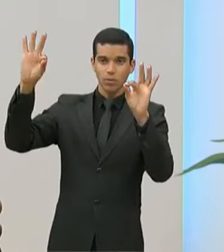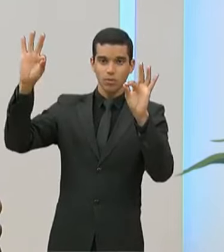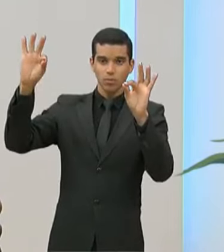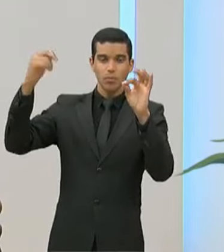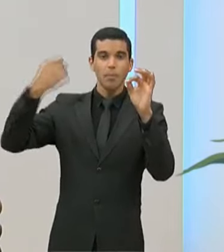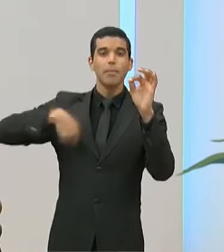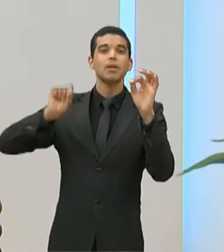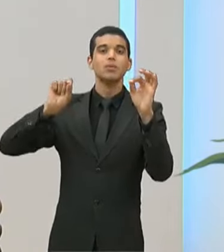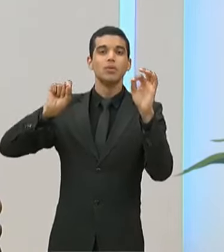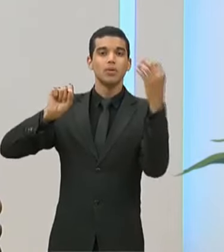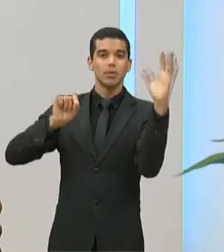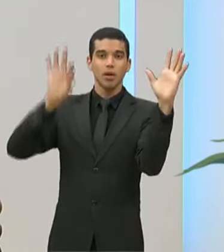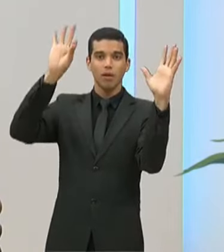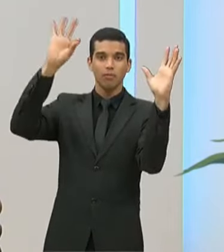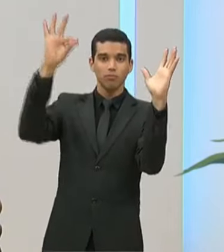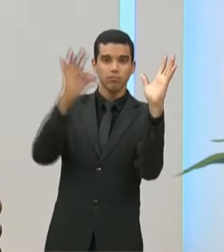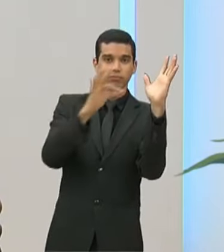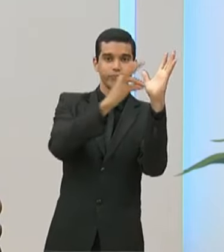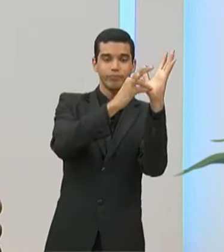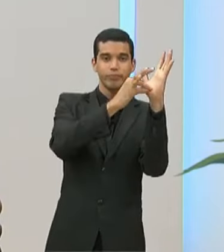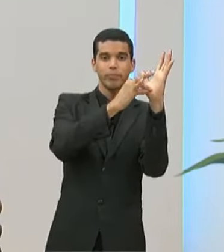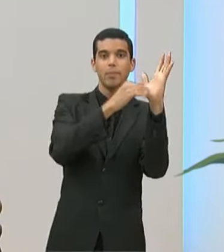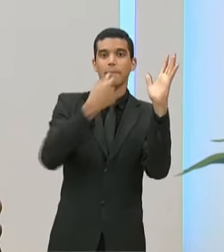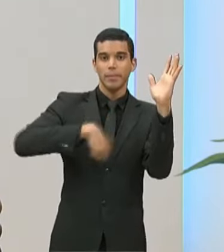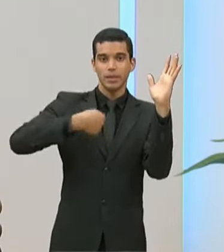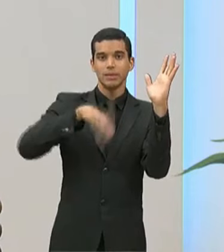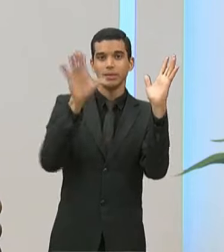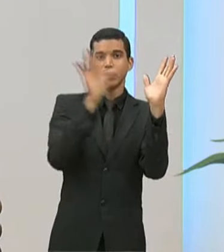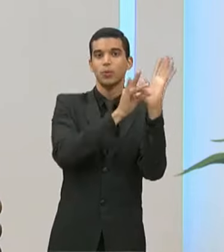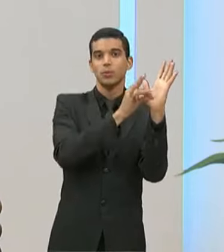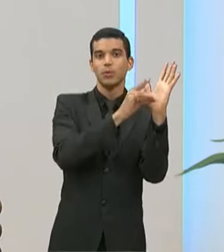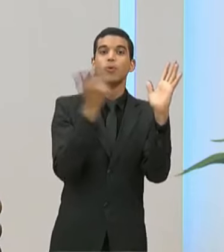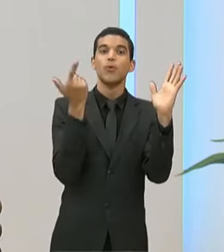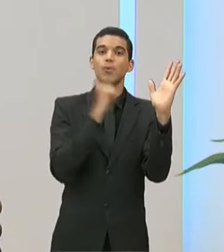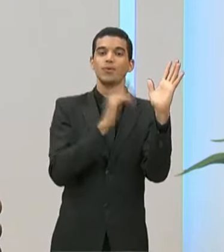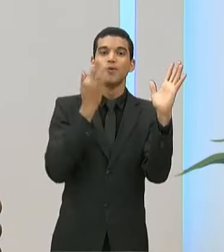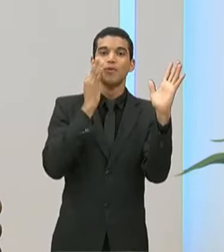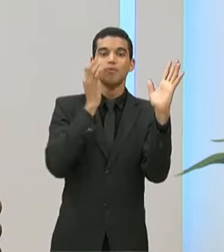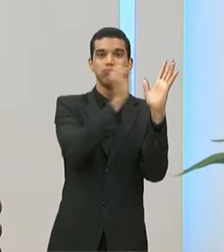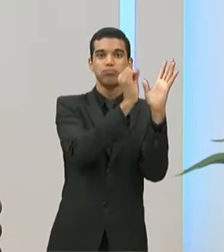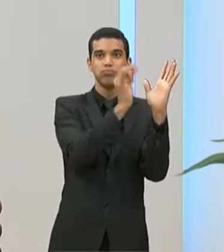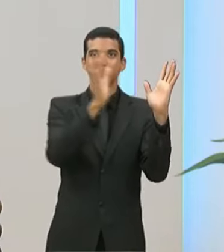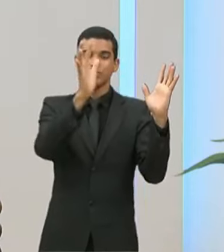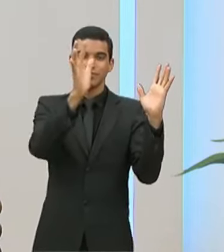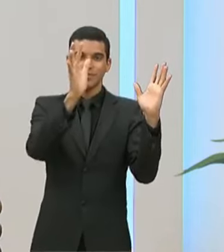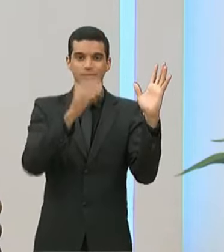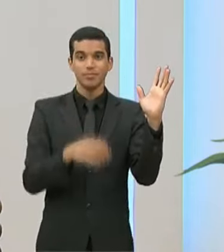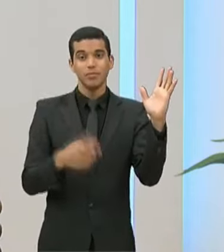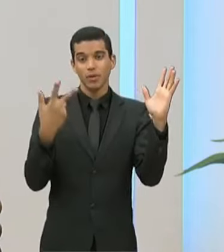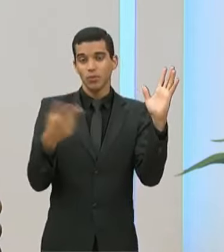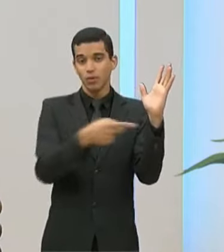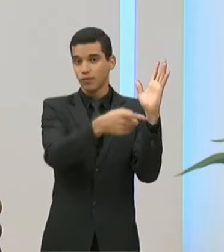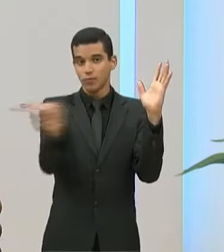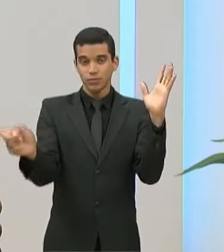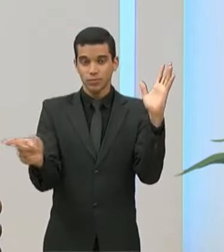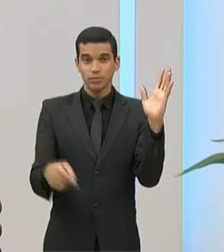não estiverdes em mim. Eu sou a videira, vós as